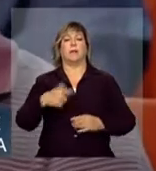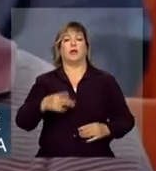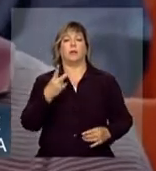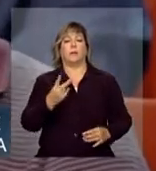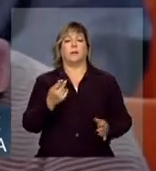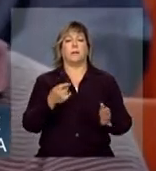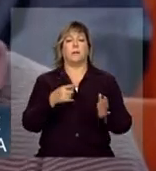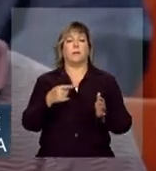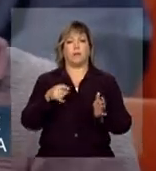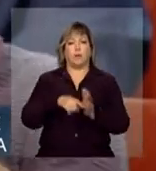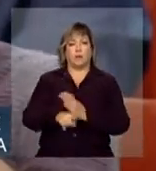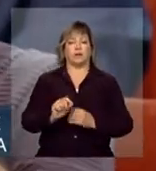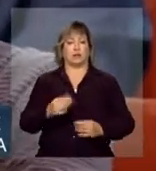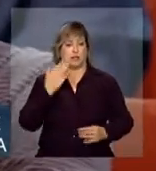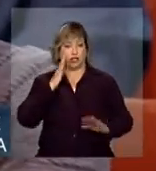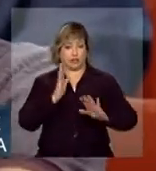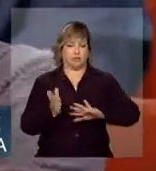entendi aqui.